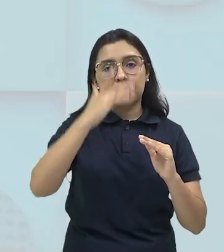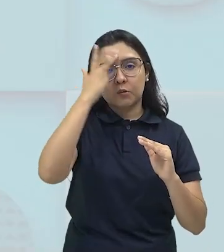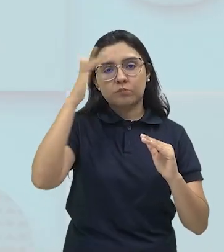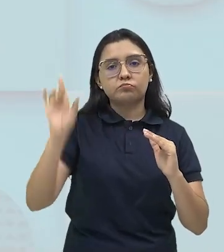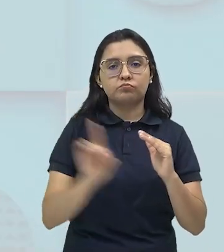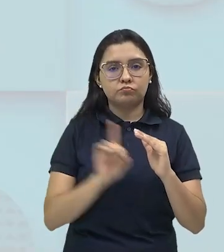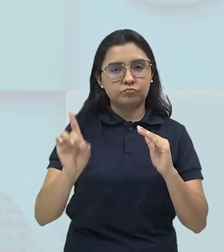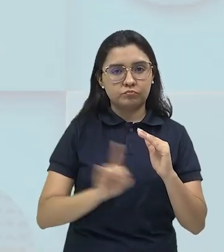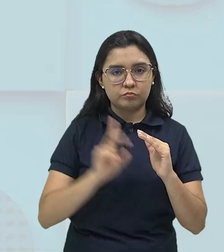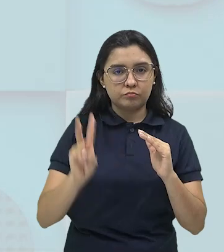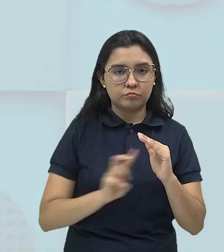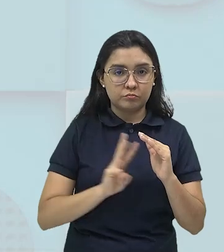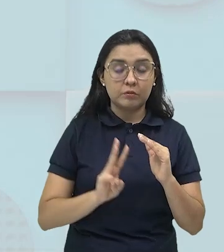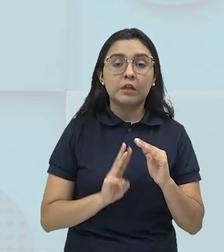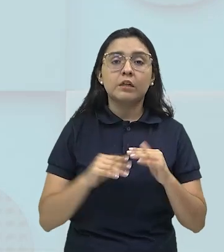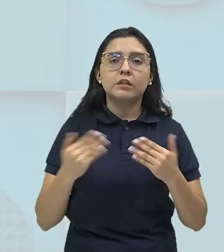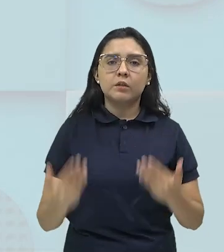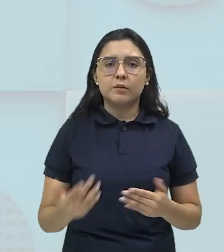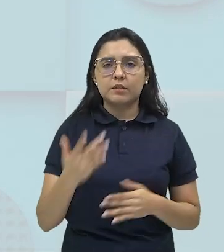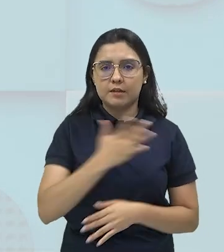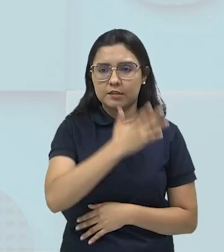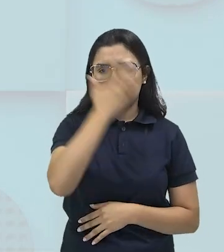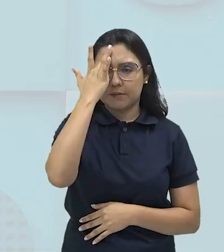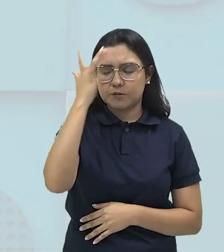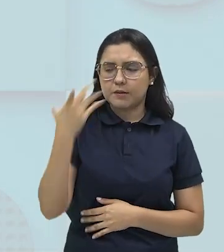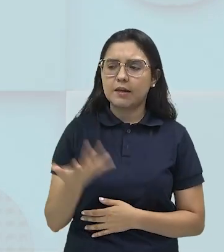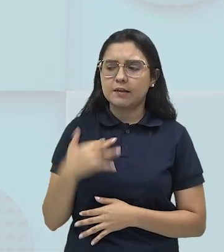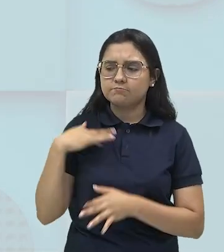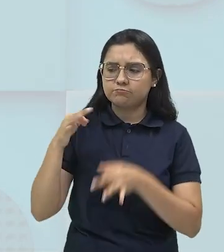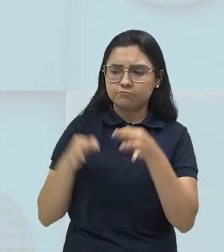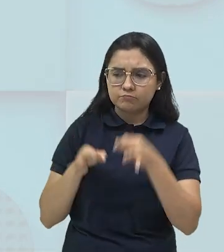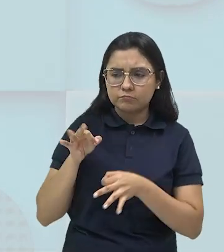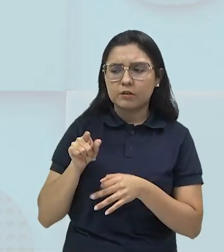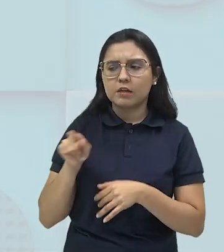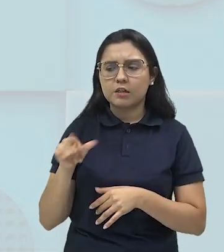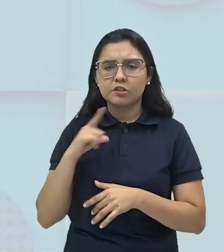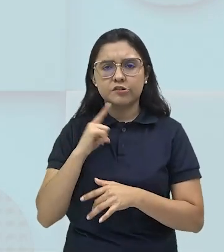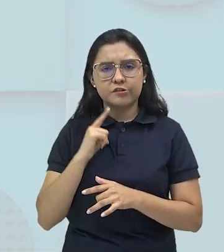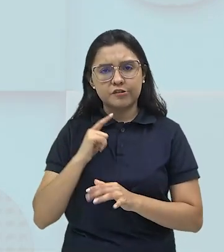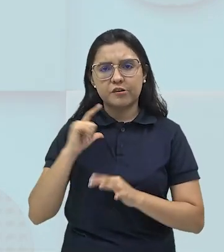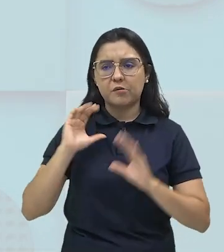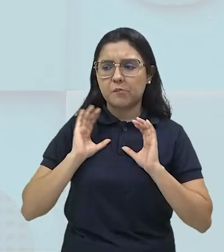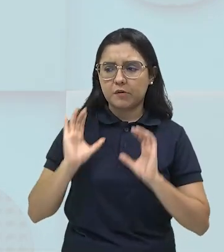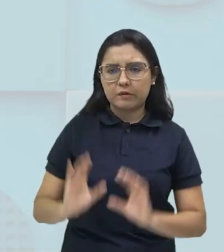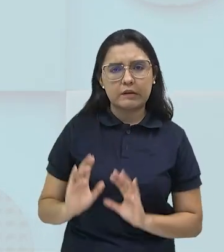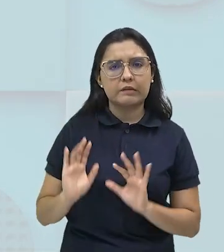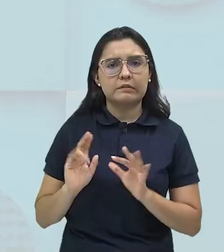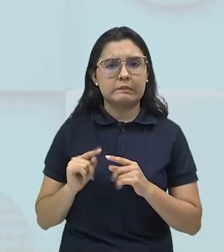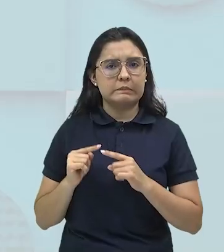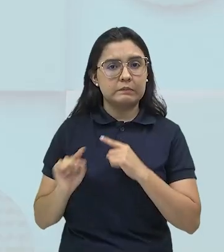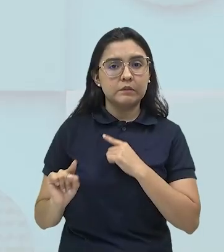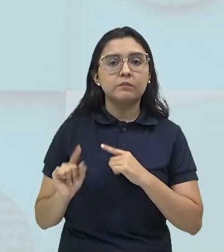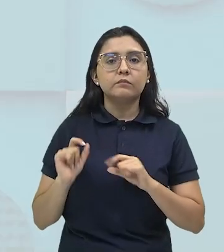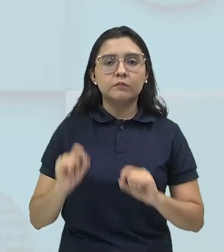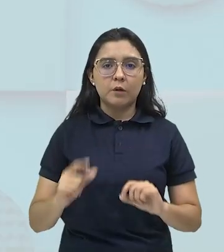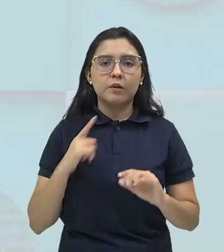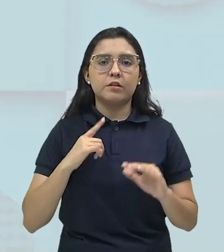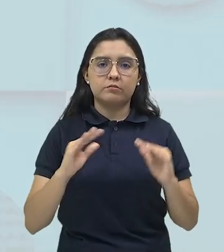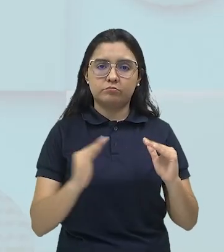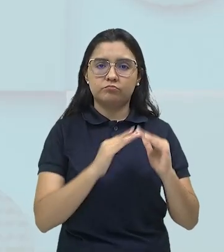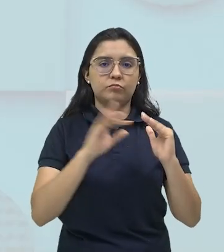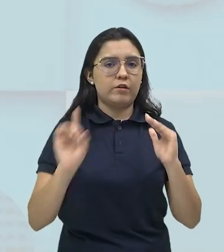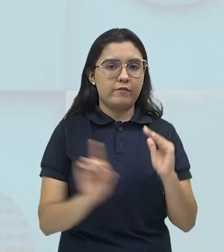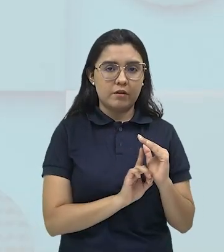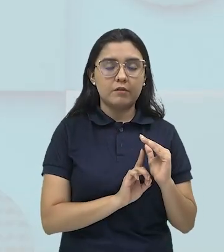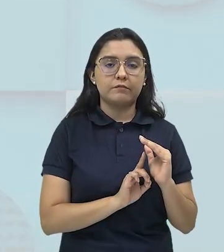as pessoas. E aquelas pessoas que ele julgava que tinham algum comportamento desviante, eles eram internados nessa